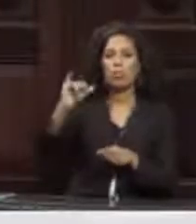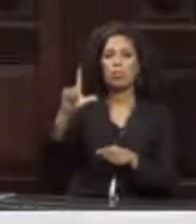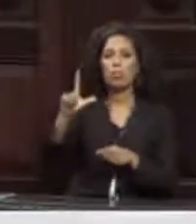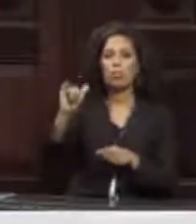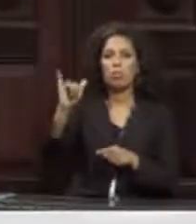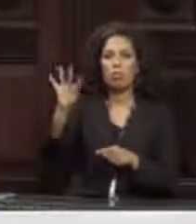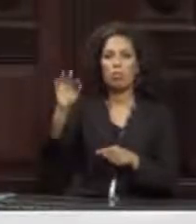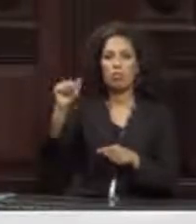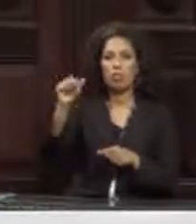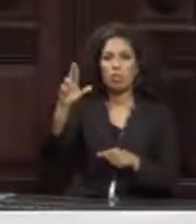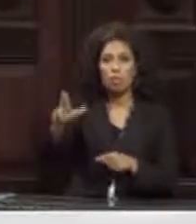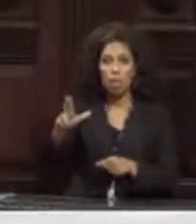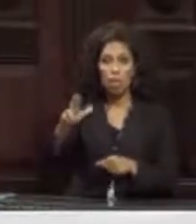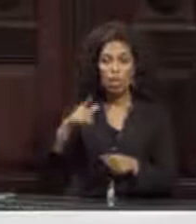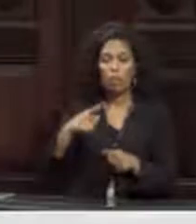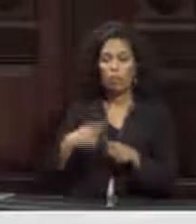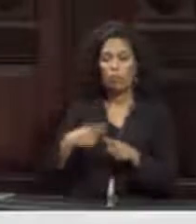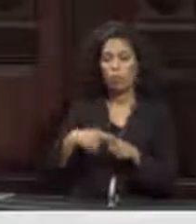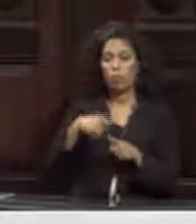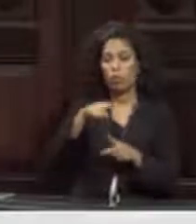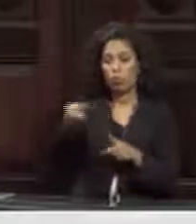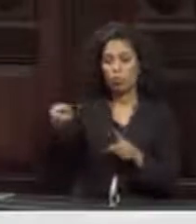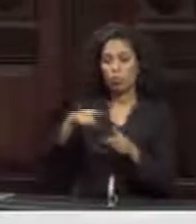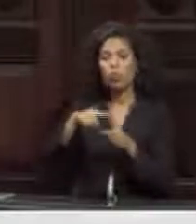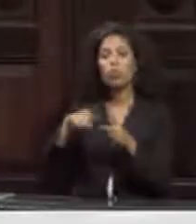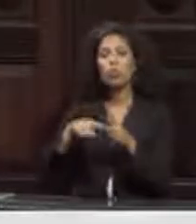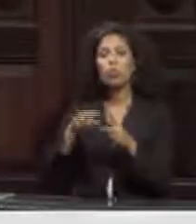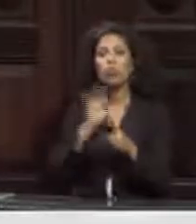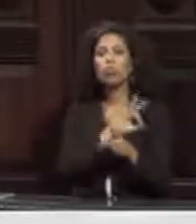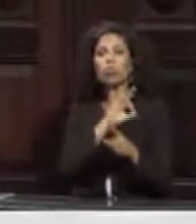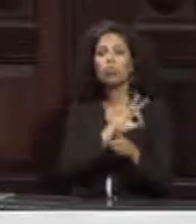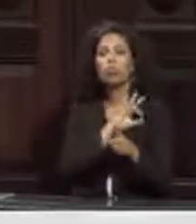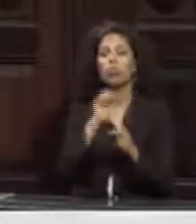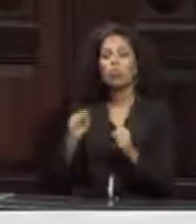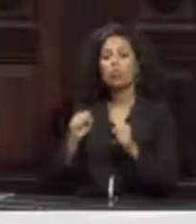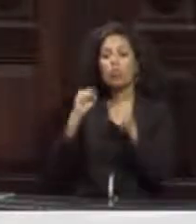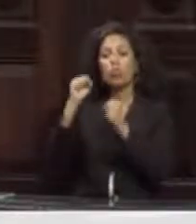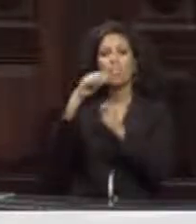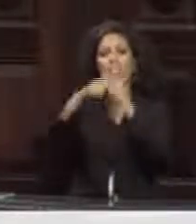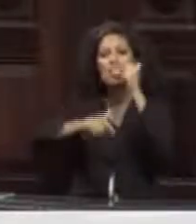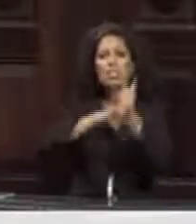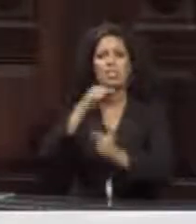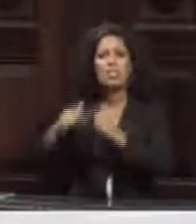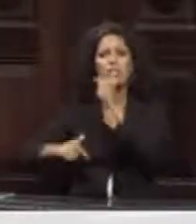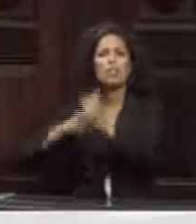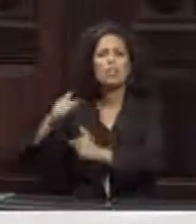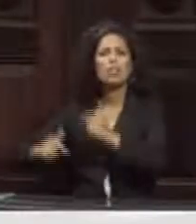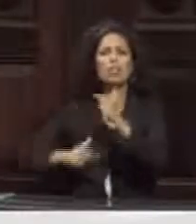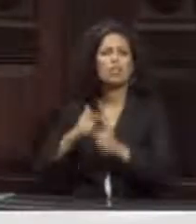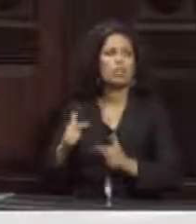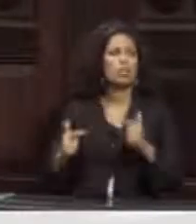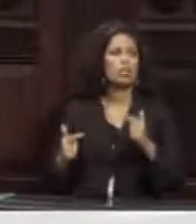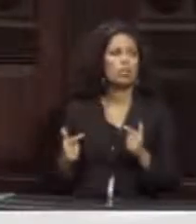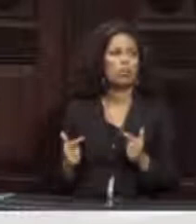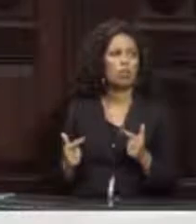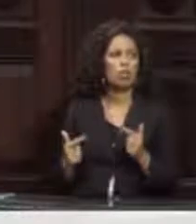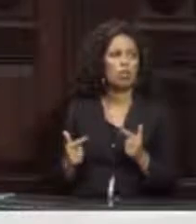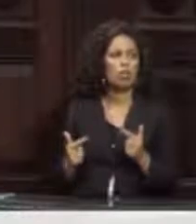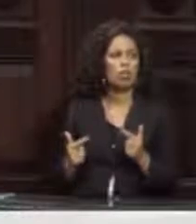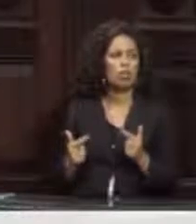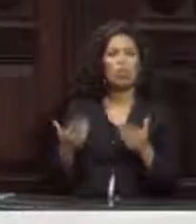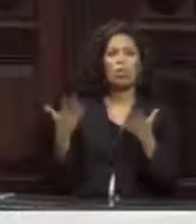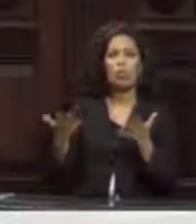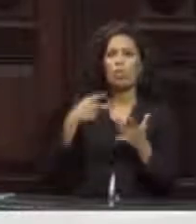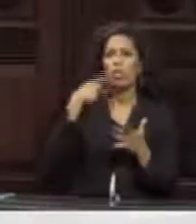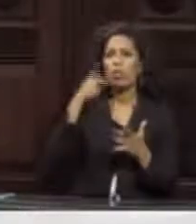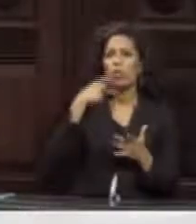conter a insegurança e a violência, e quero resgatar aqui a fala do chefe da Polícia Civil, que